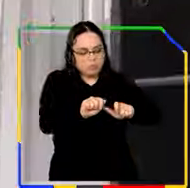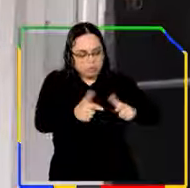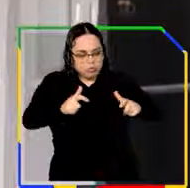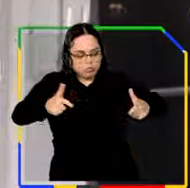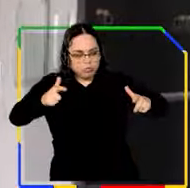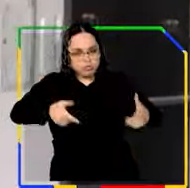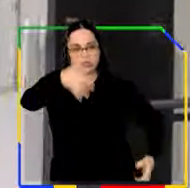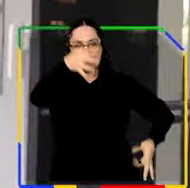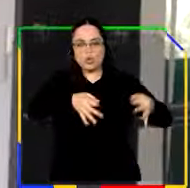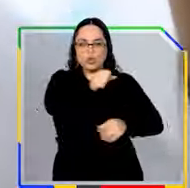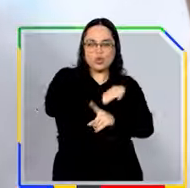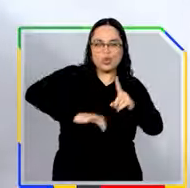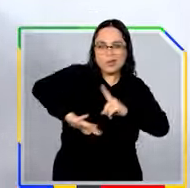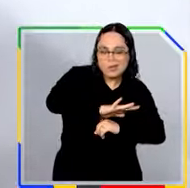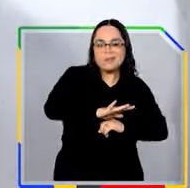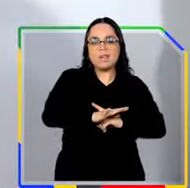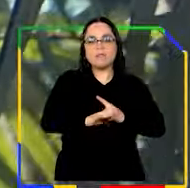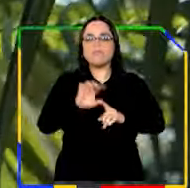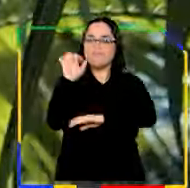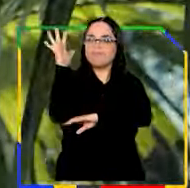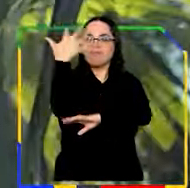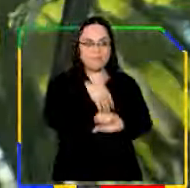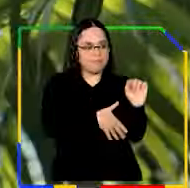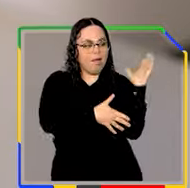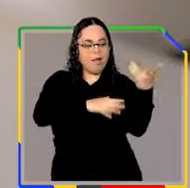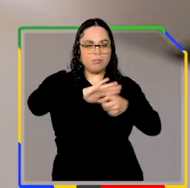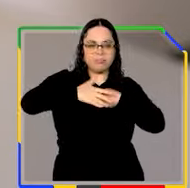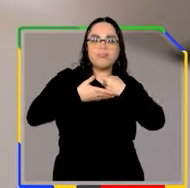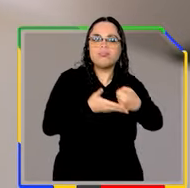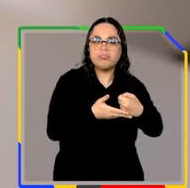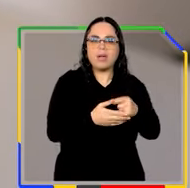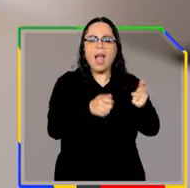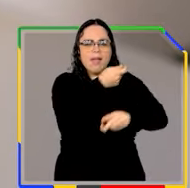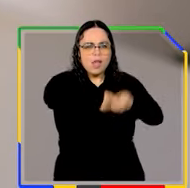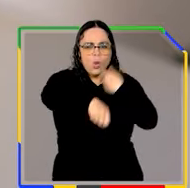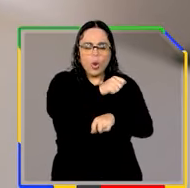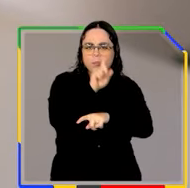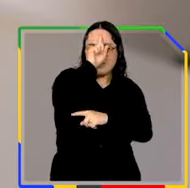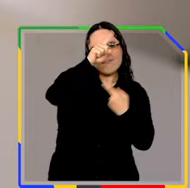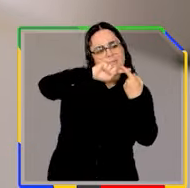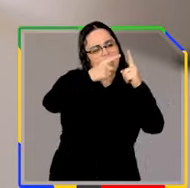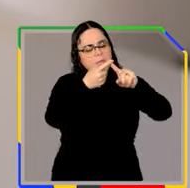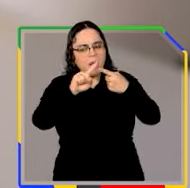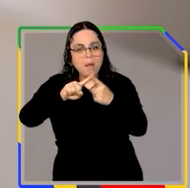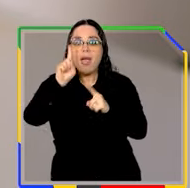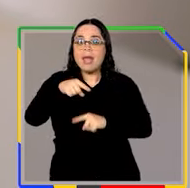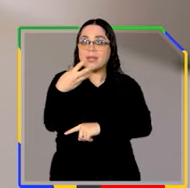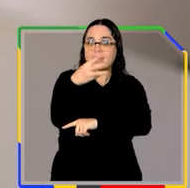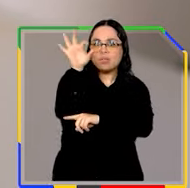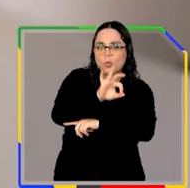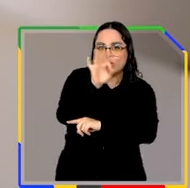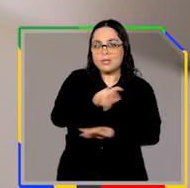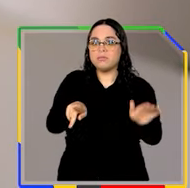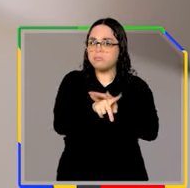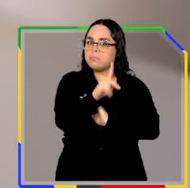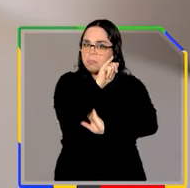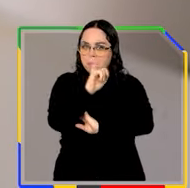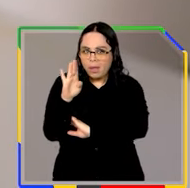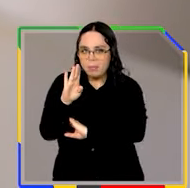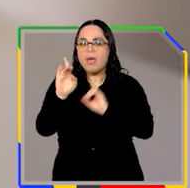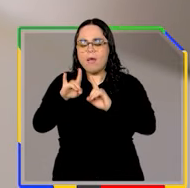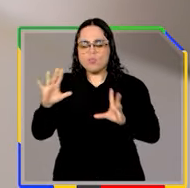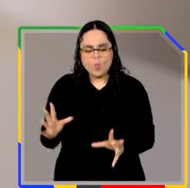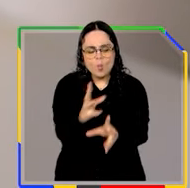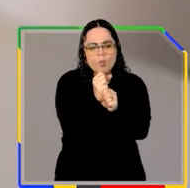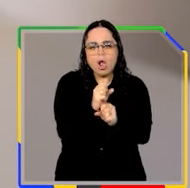e renda, justiça social, sustentabilidade ambiental. A economia criativa representa mais de 3% do produto interno bruto,